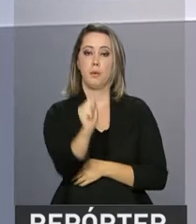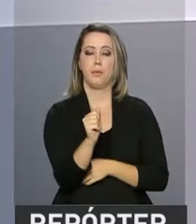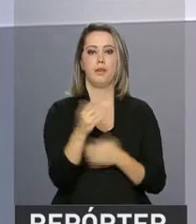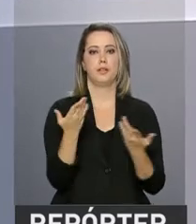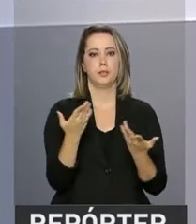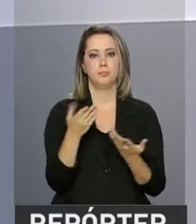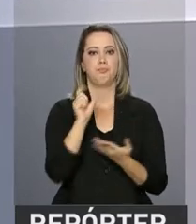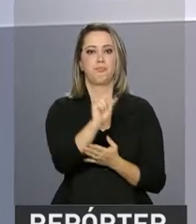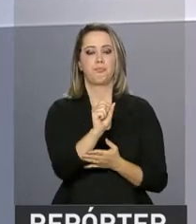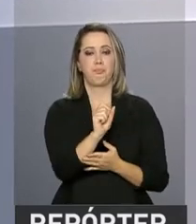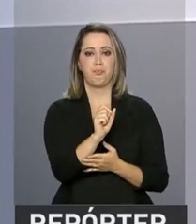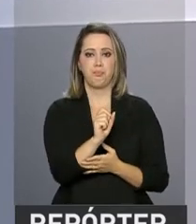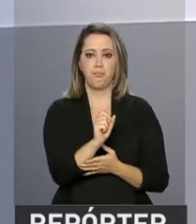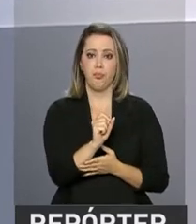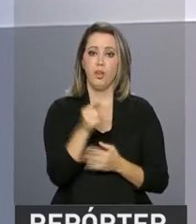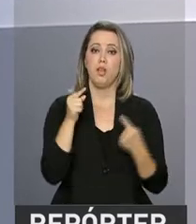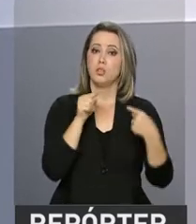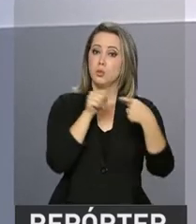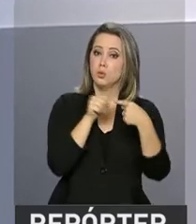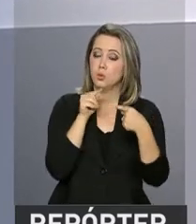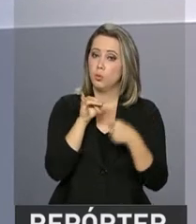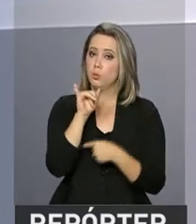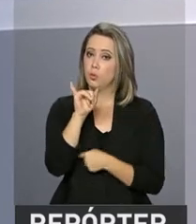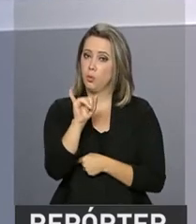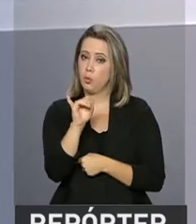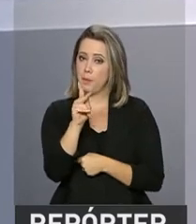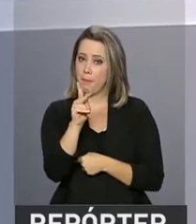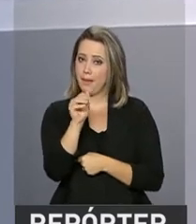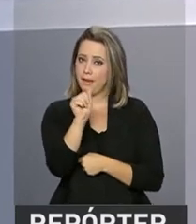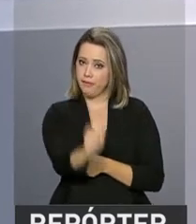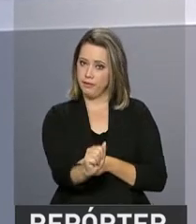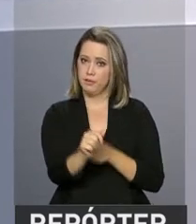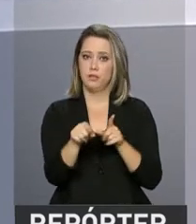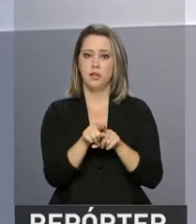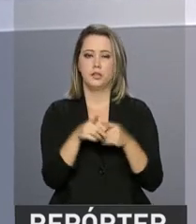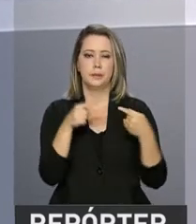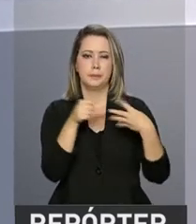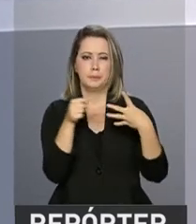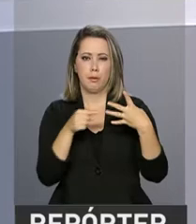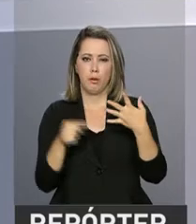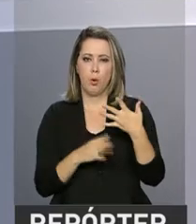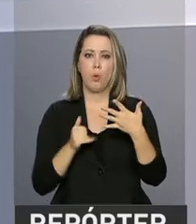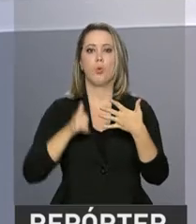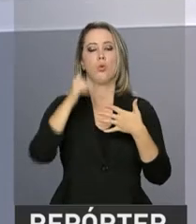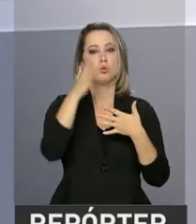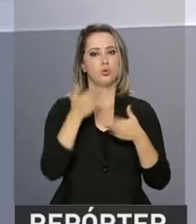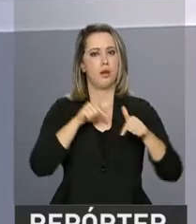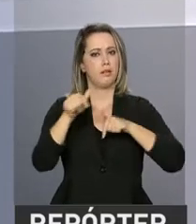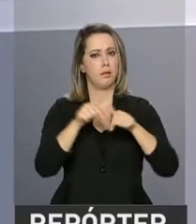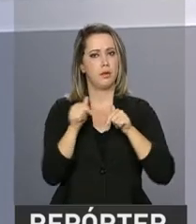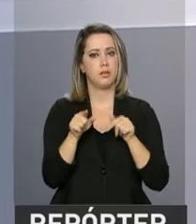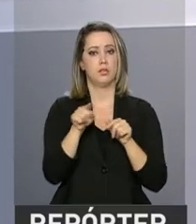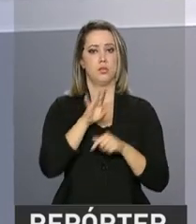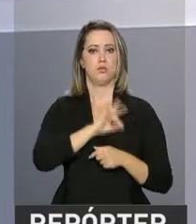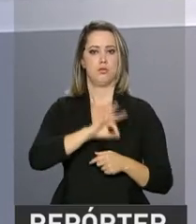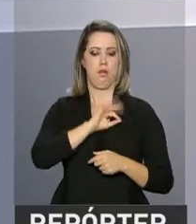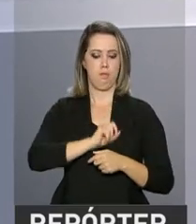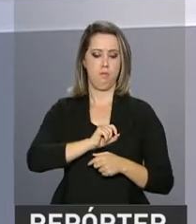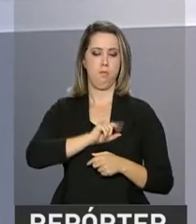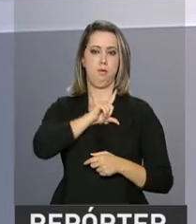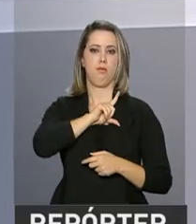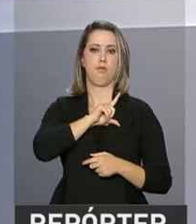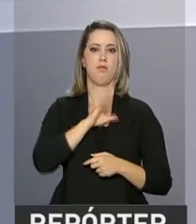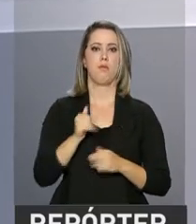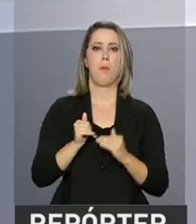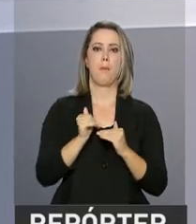Instituto de Pesquisa Econômica Aplicada. De acordo com o Instituto, entre os que se mantiveram ocupados, o rendimento médio